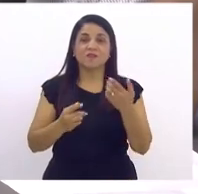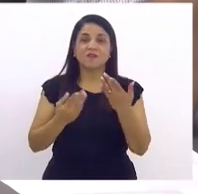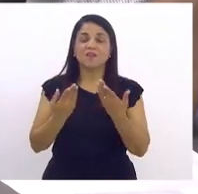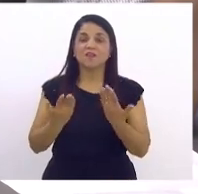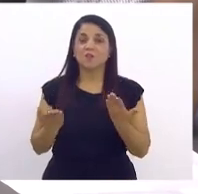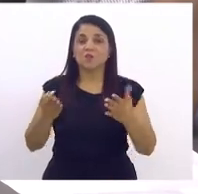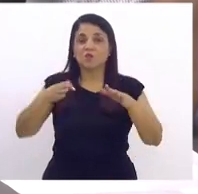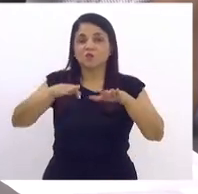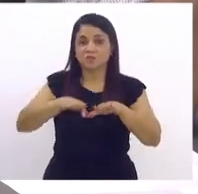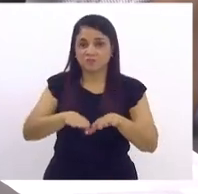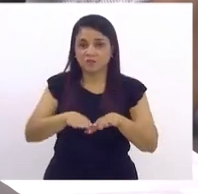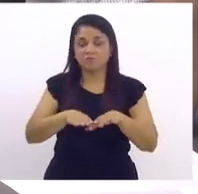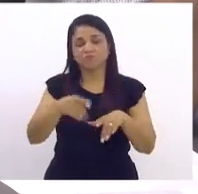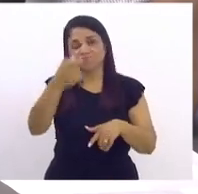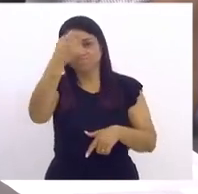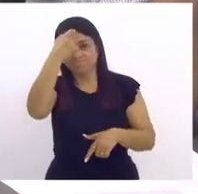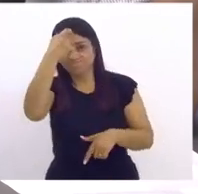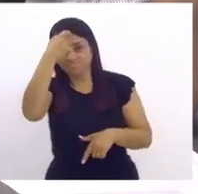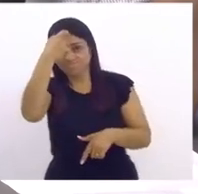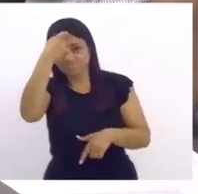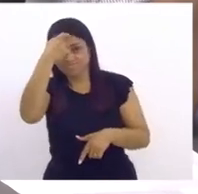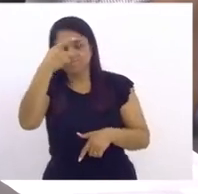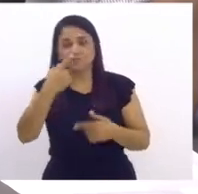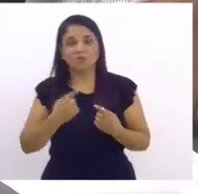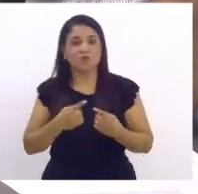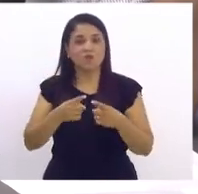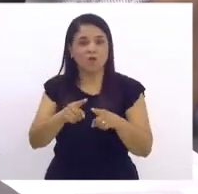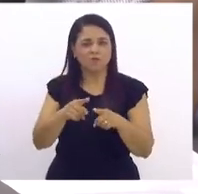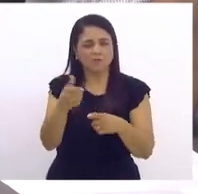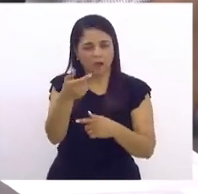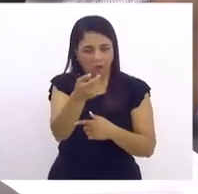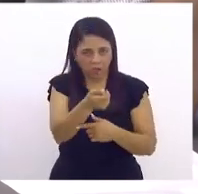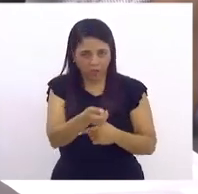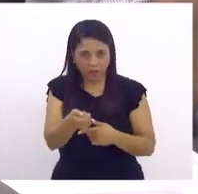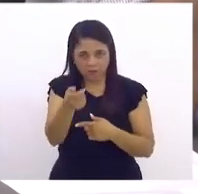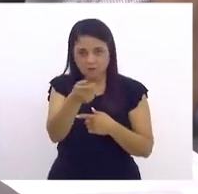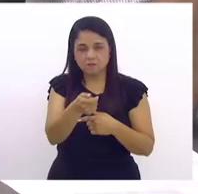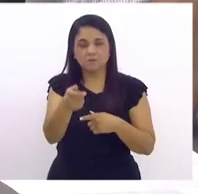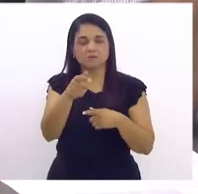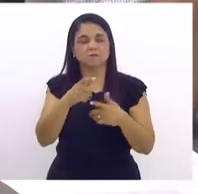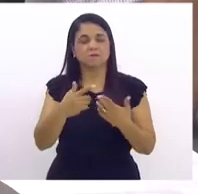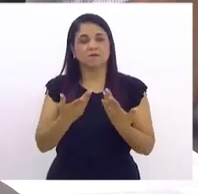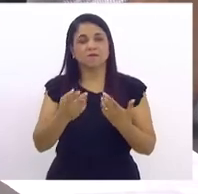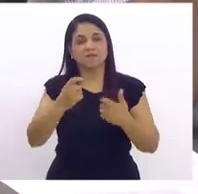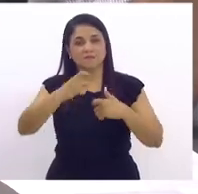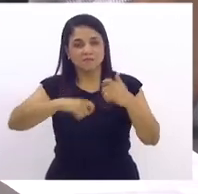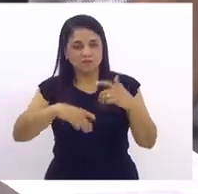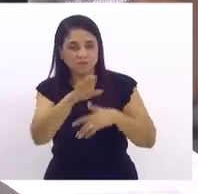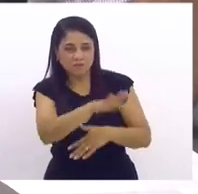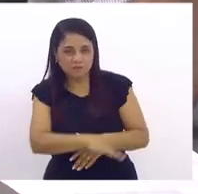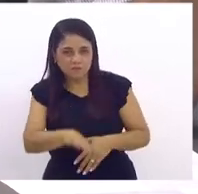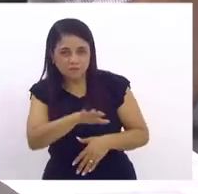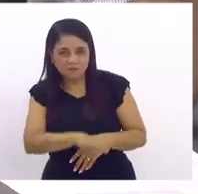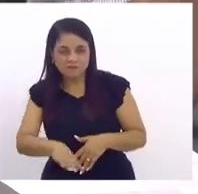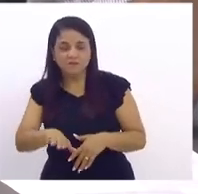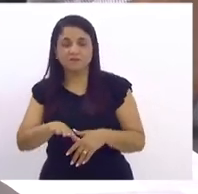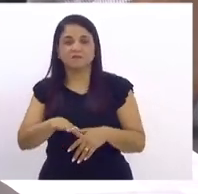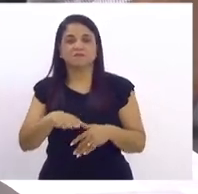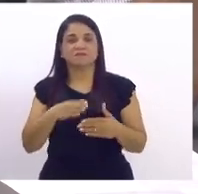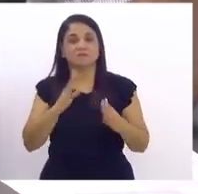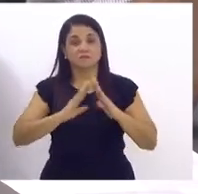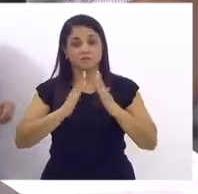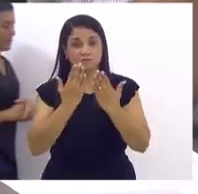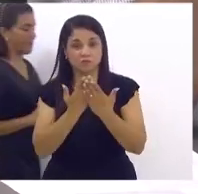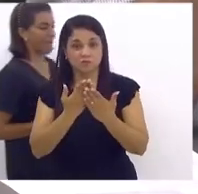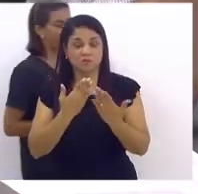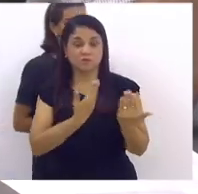de medidas de conscientização, prevenção e combate à erotização infantil, sexualização precoce nas escolas públicas do Rio de